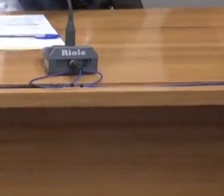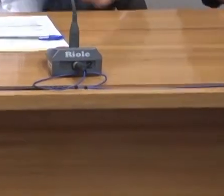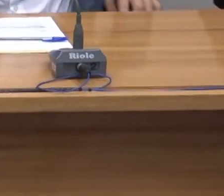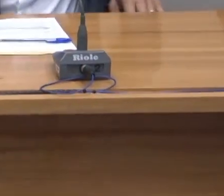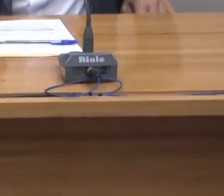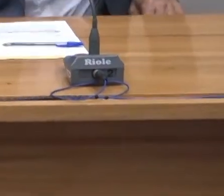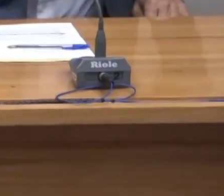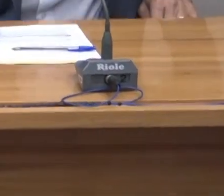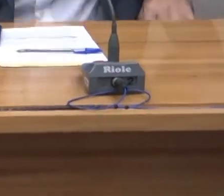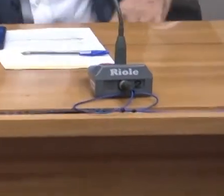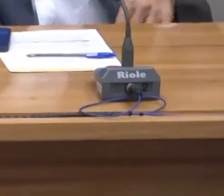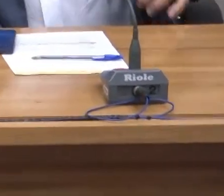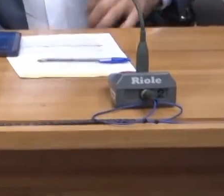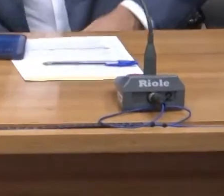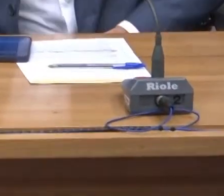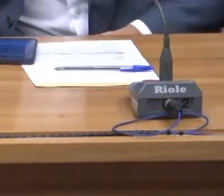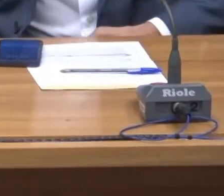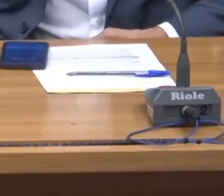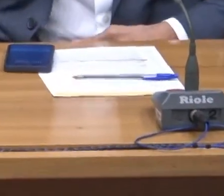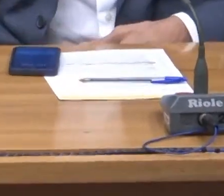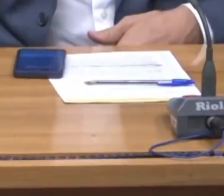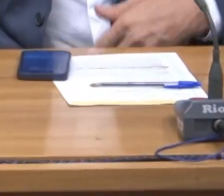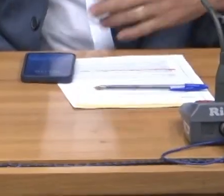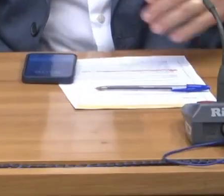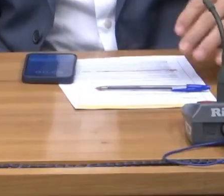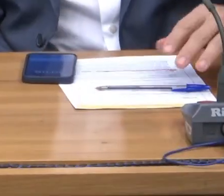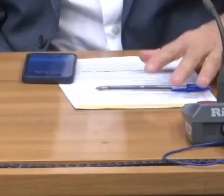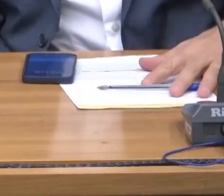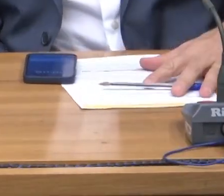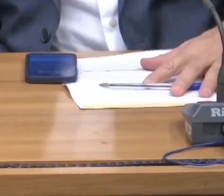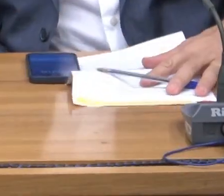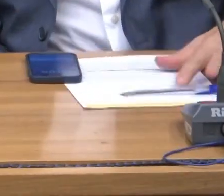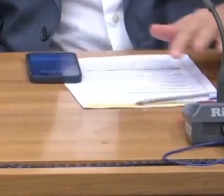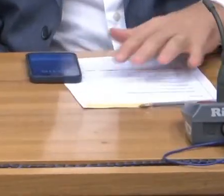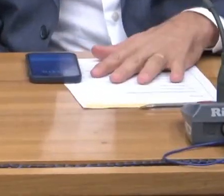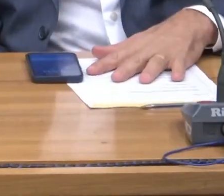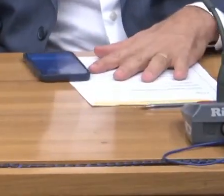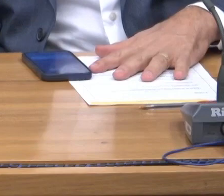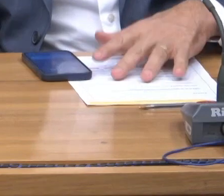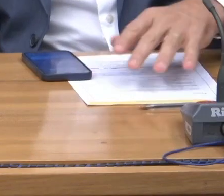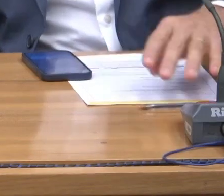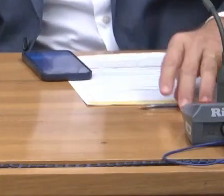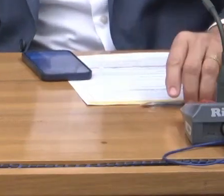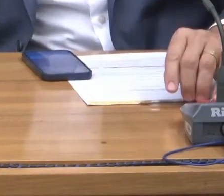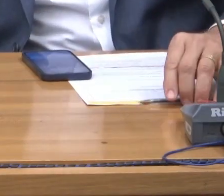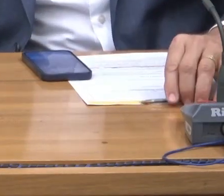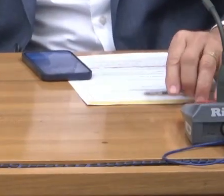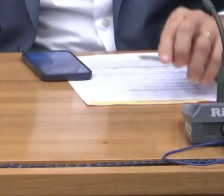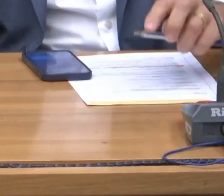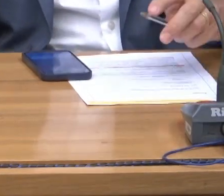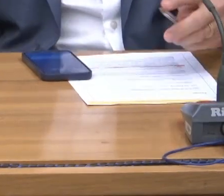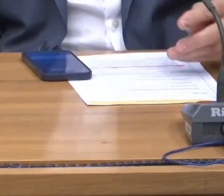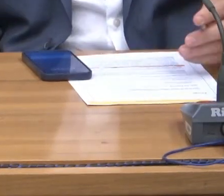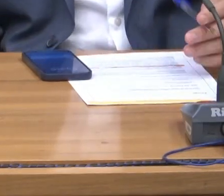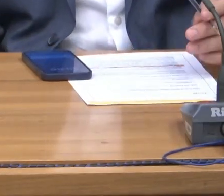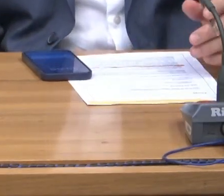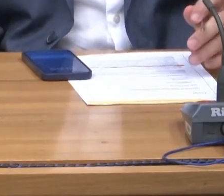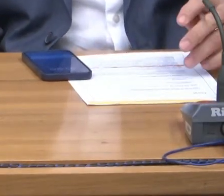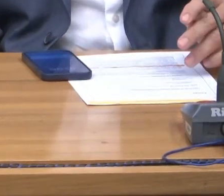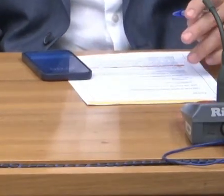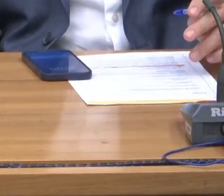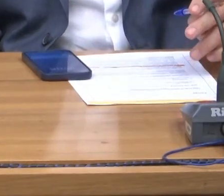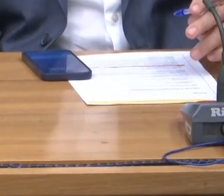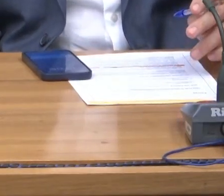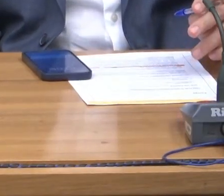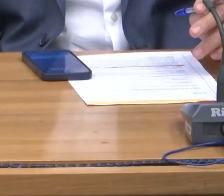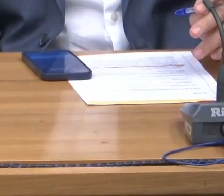do dia 12 de setembro de 2023 está aberta a décima reunião ordinária da primeira sessão Legislativa da nona